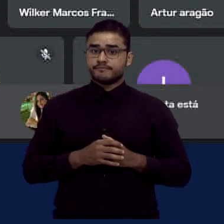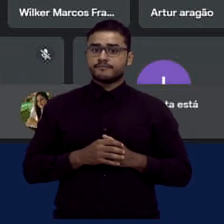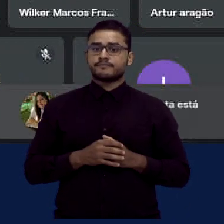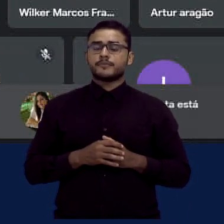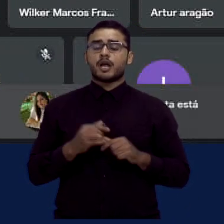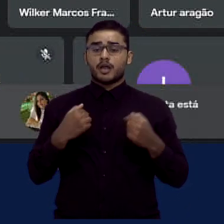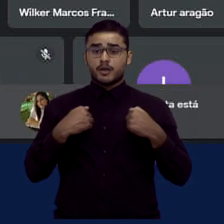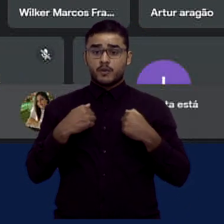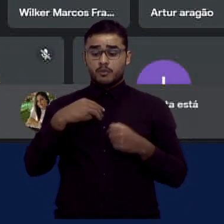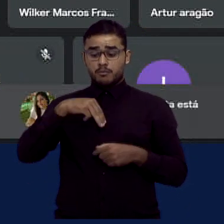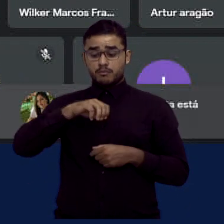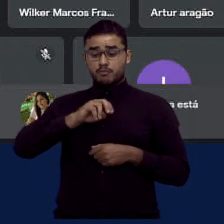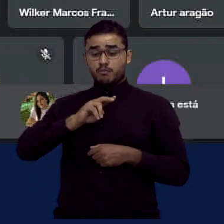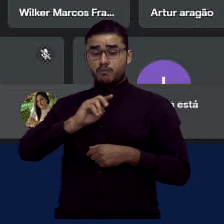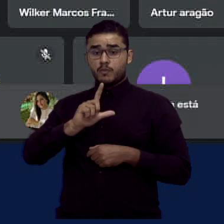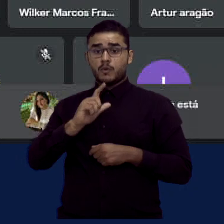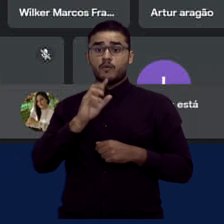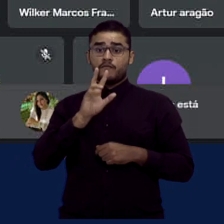psicólogo.